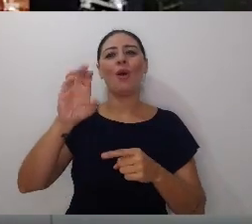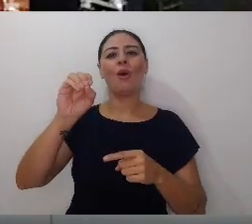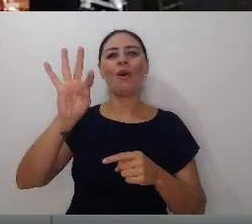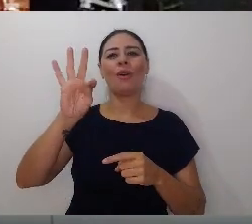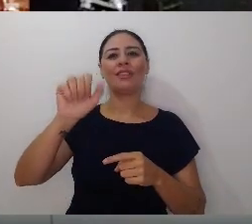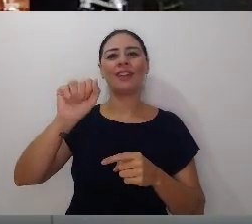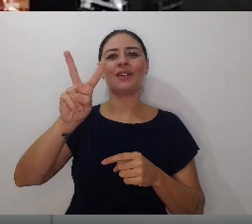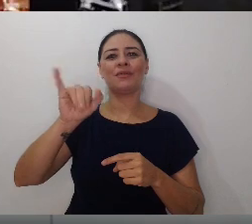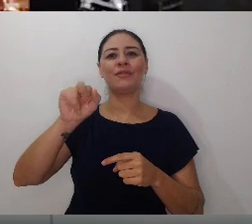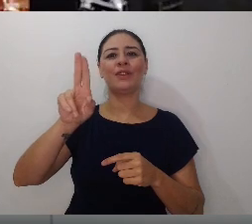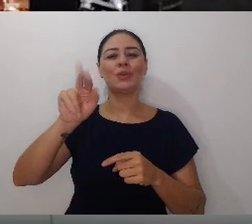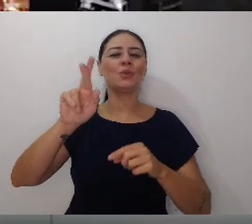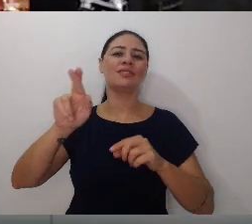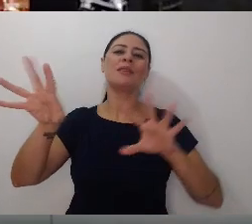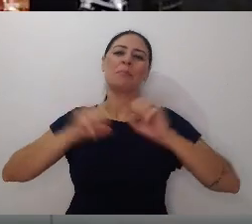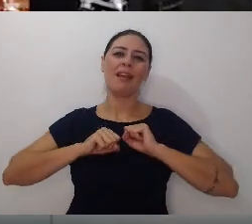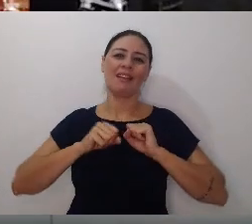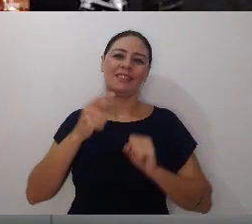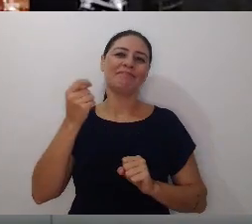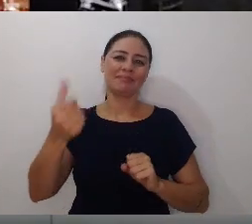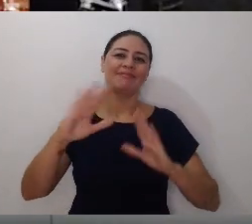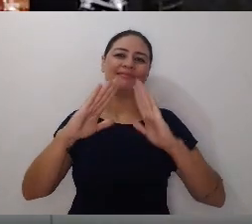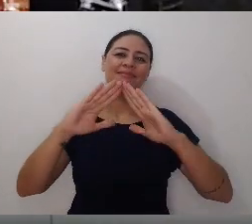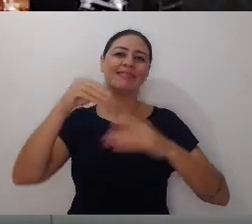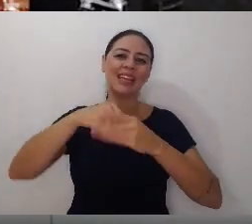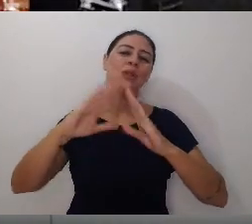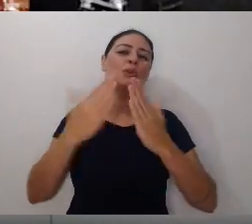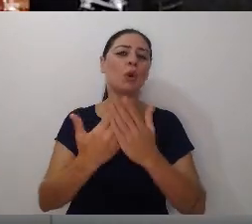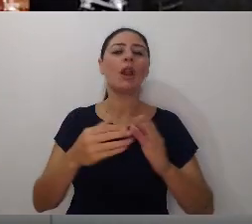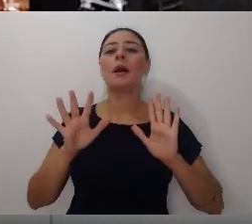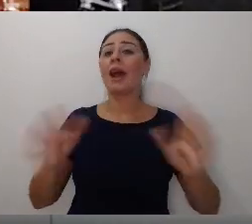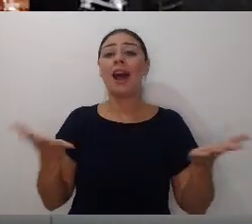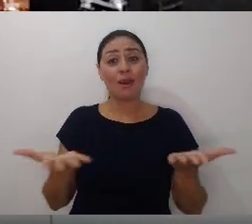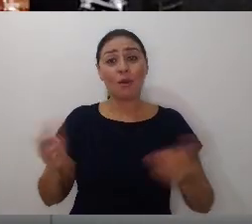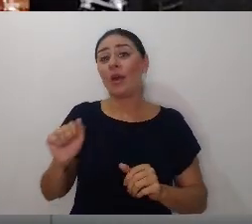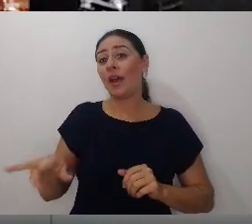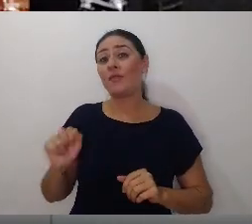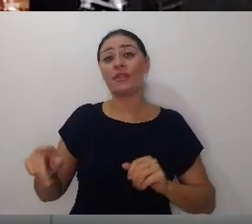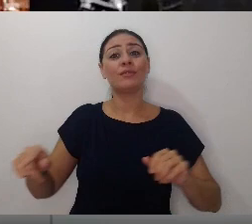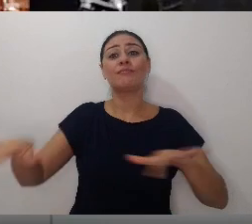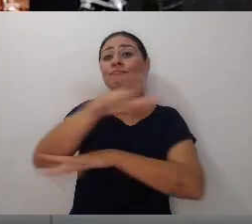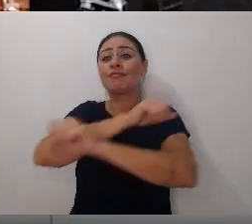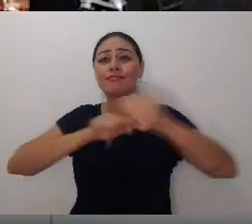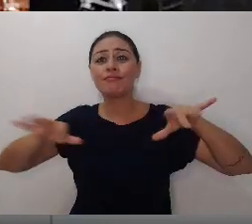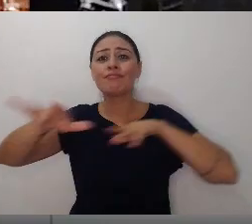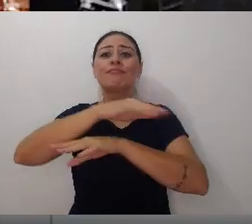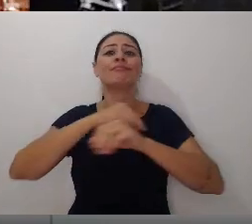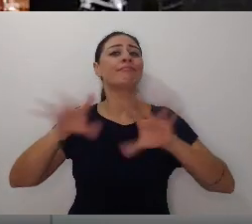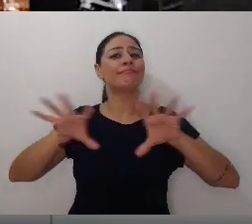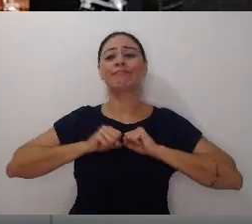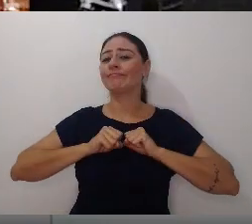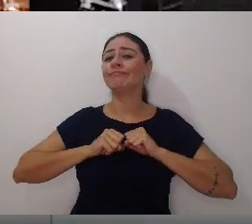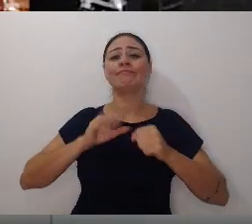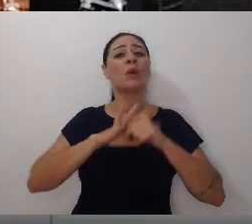algum contato, porque o rotavírus ele é contagioso também. E daí o vírus mais circulante é o coronavírus, é o